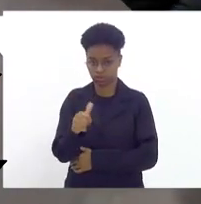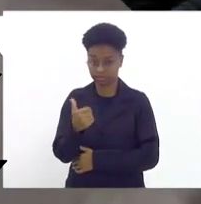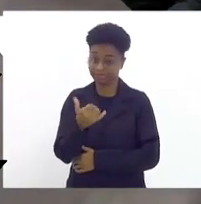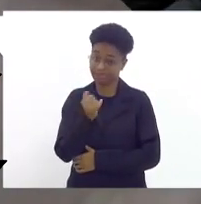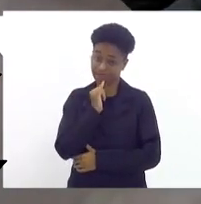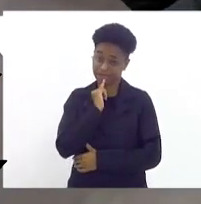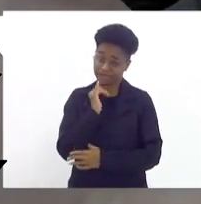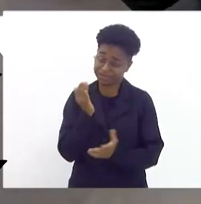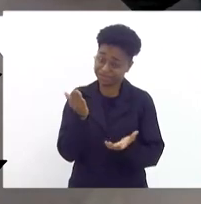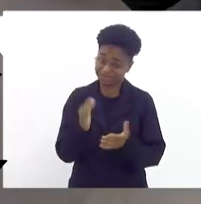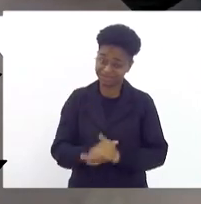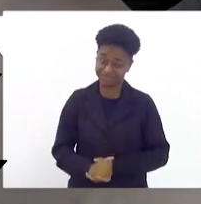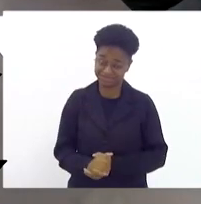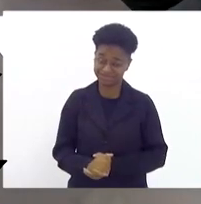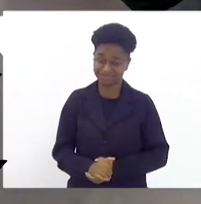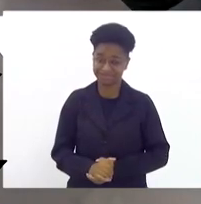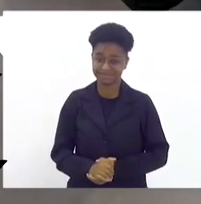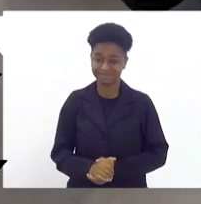infelizmente.